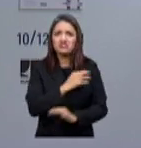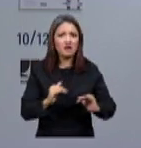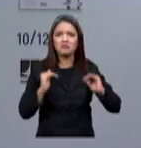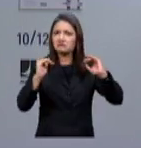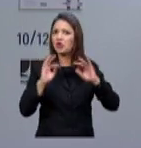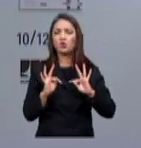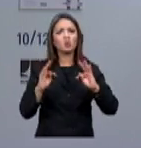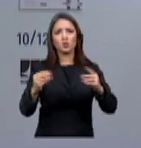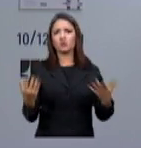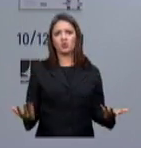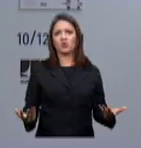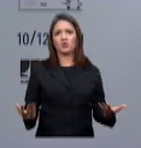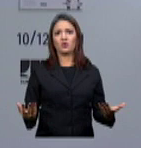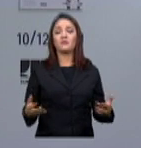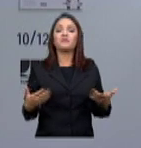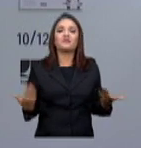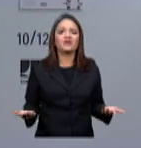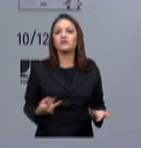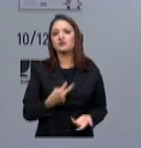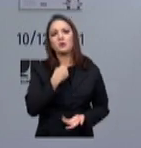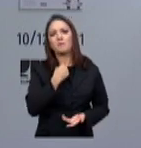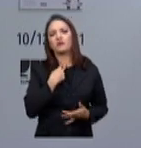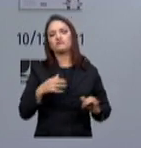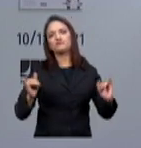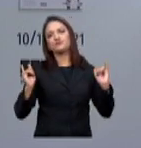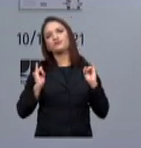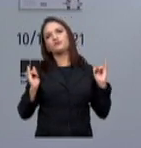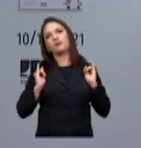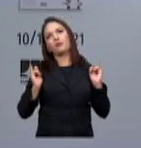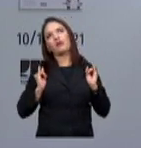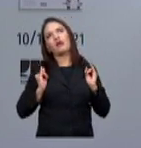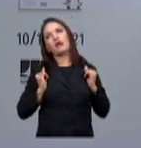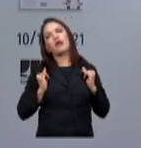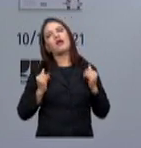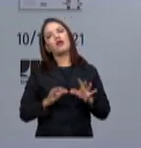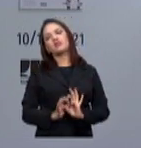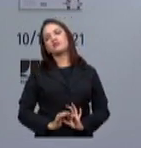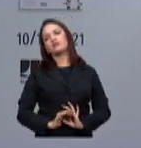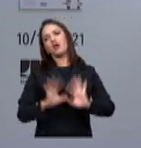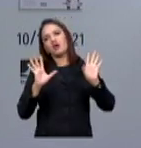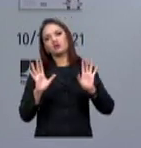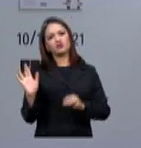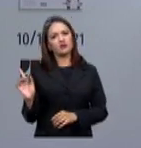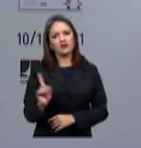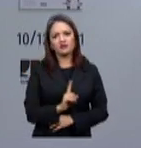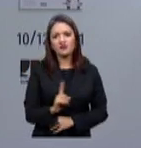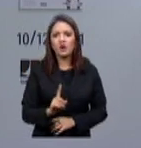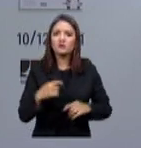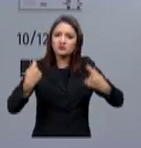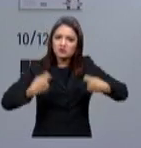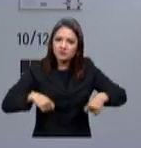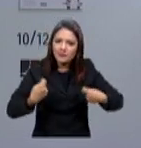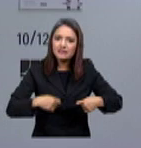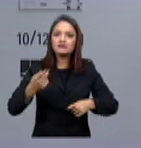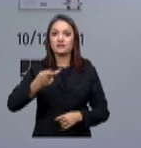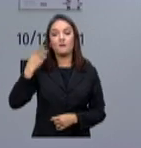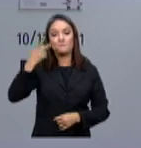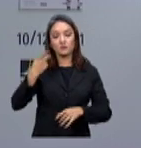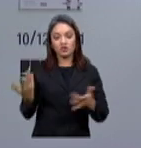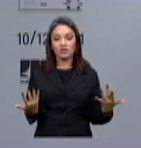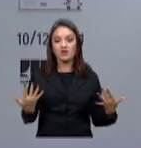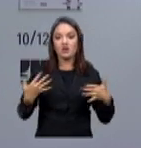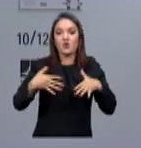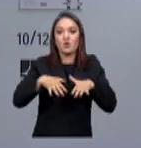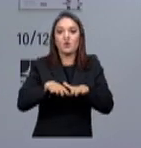eu não por e de forma alguma cair no comodismo e deixar de adotar políticas de inclusão como